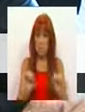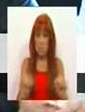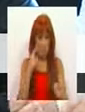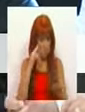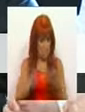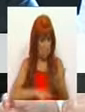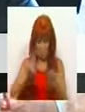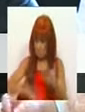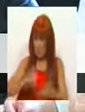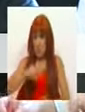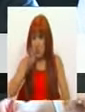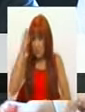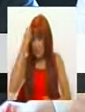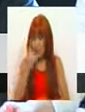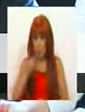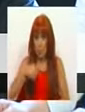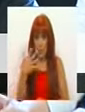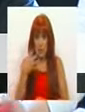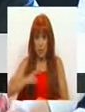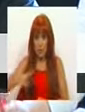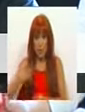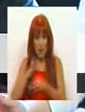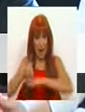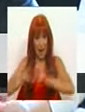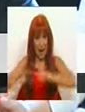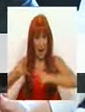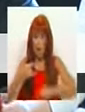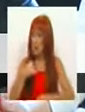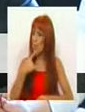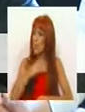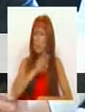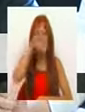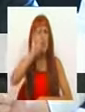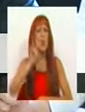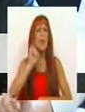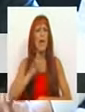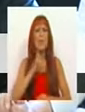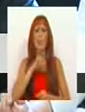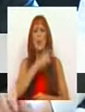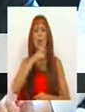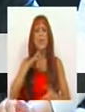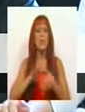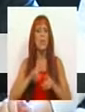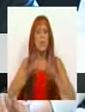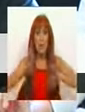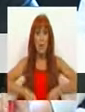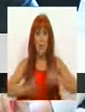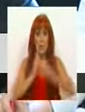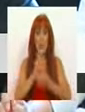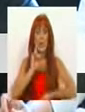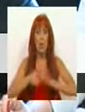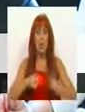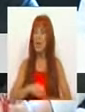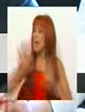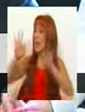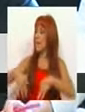e não o conseguimos, mas está previsto 1,5 milhões para esta intervenção e, portanto, pergunto, Sr. Ministro, qual a data data com que se pode comprometer relativamente ao início deste processo.